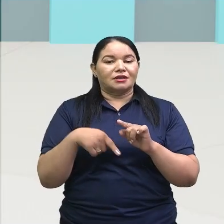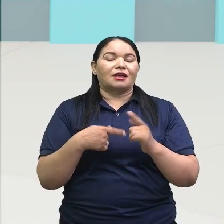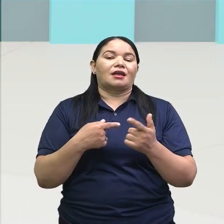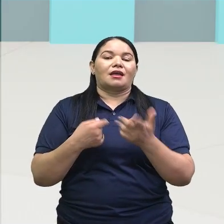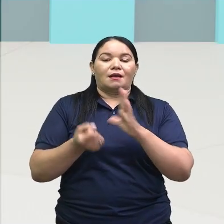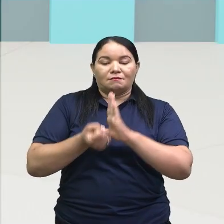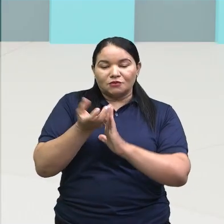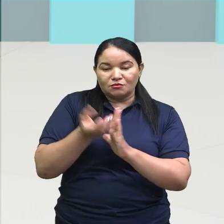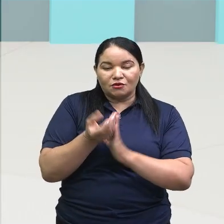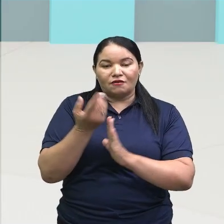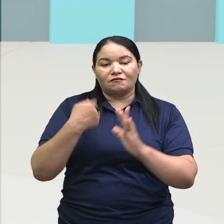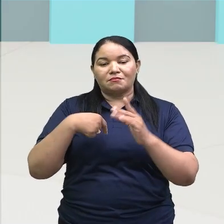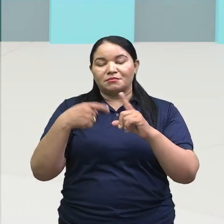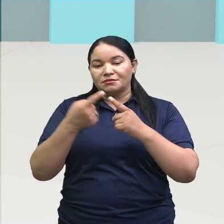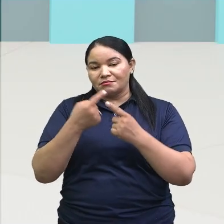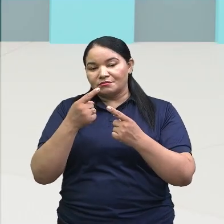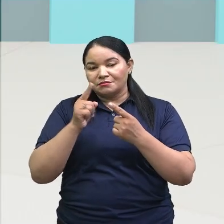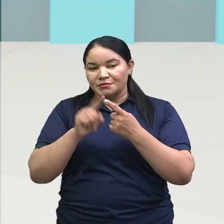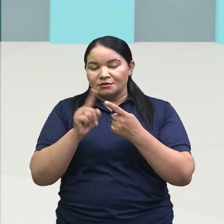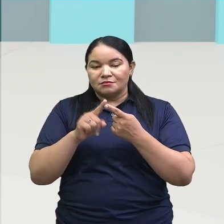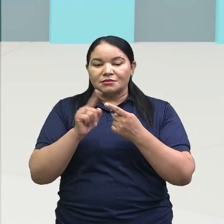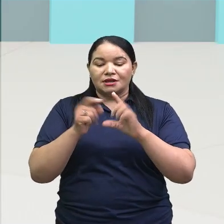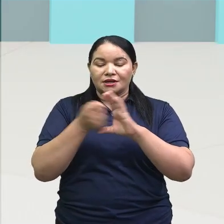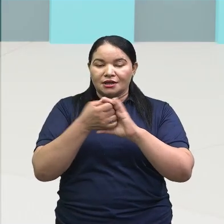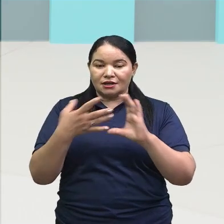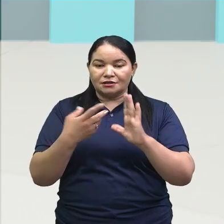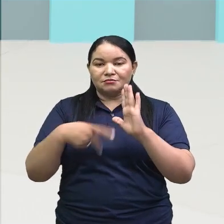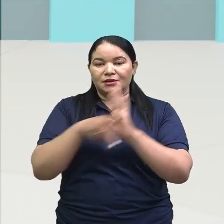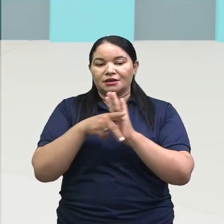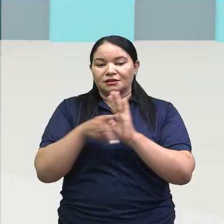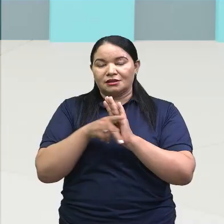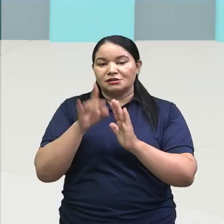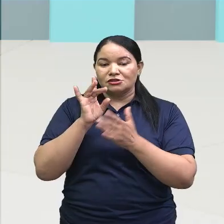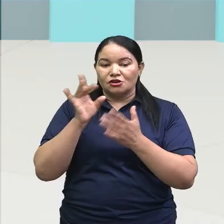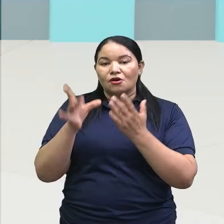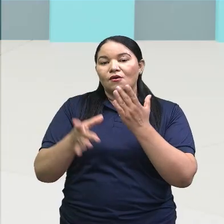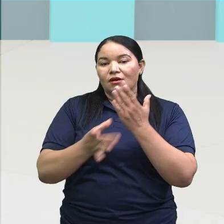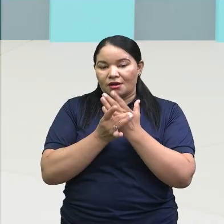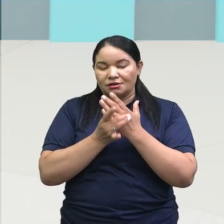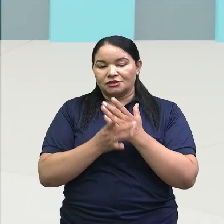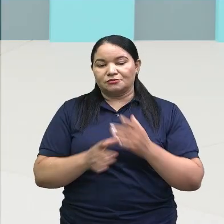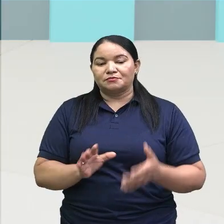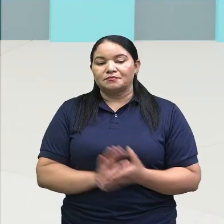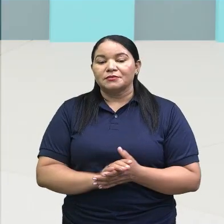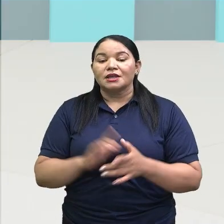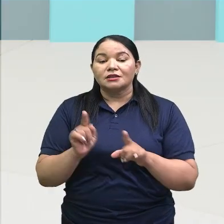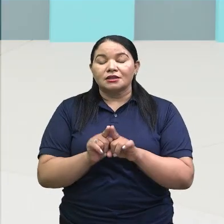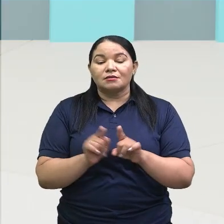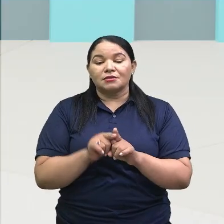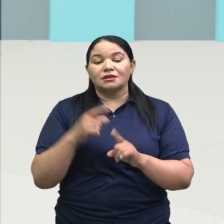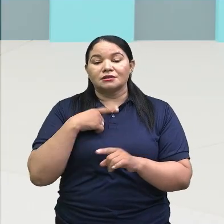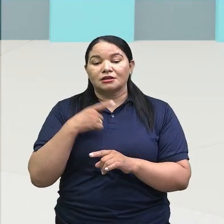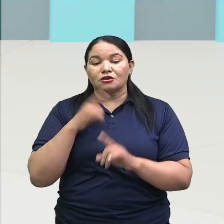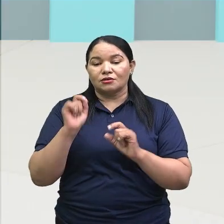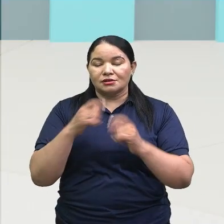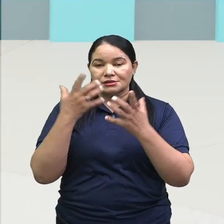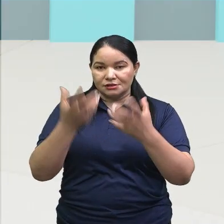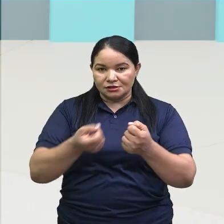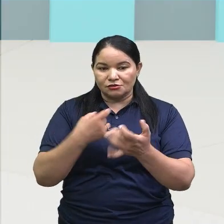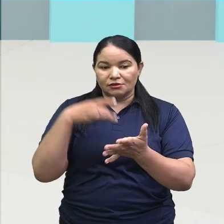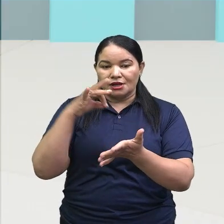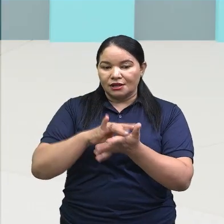são as primeiras características do realismo, mas temos outras, vamos continuar. Nós vamos ter também a aceitação da realidade como